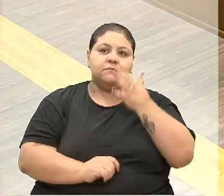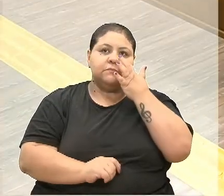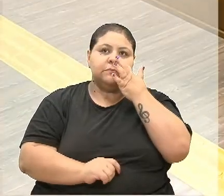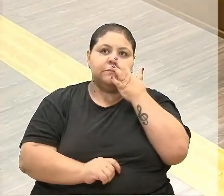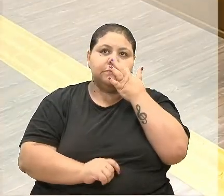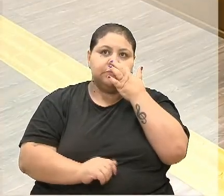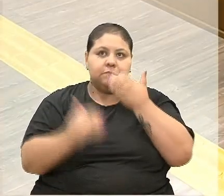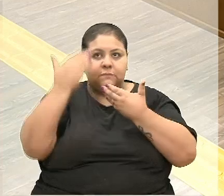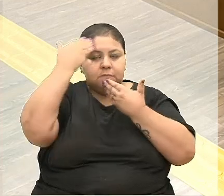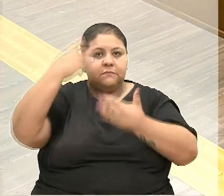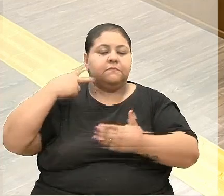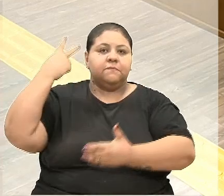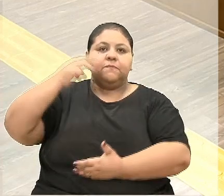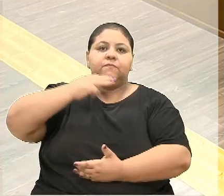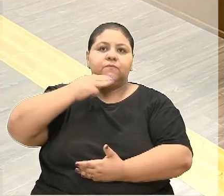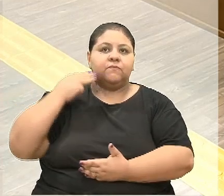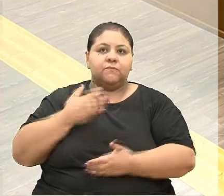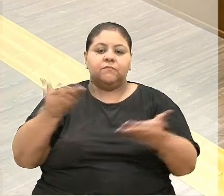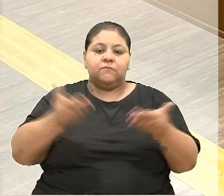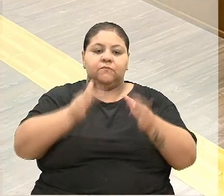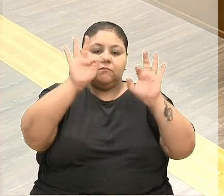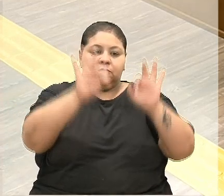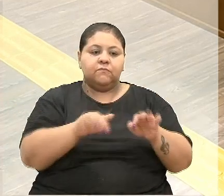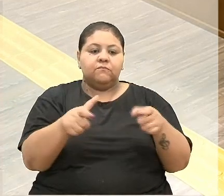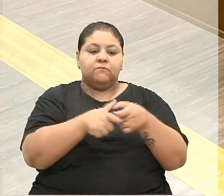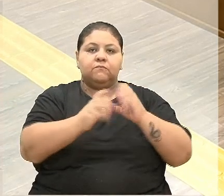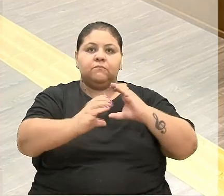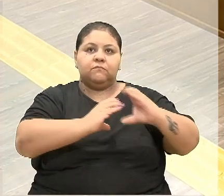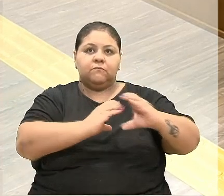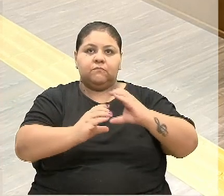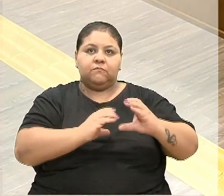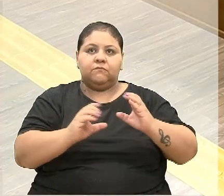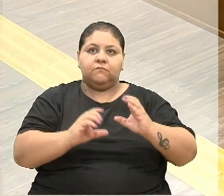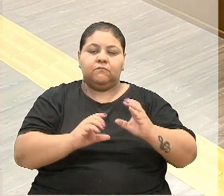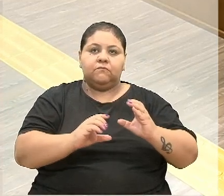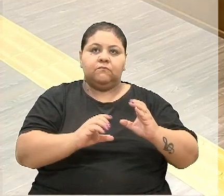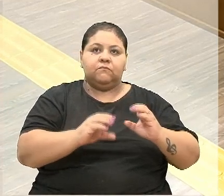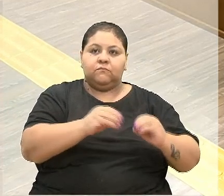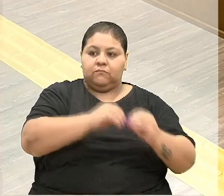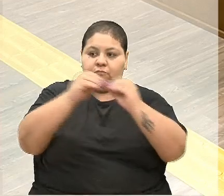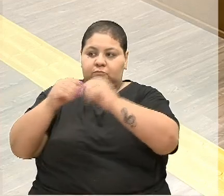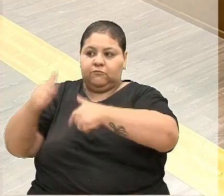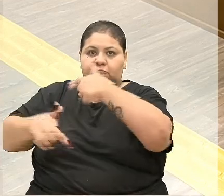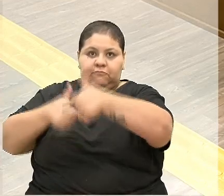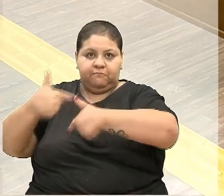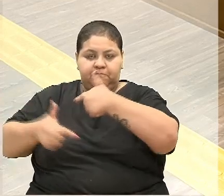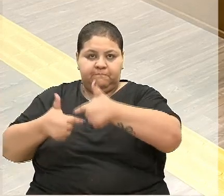Obrigado, vereadora Marissol. Estão encerradas as pequenas comunicações e devolvo o comando da sessão.